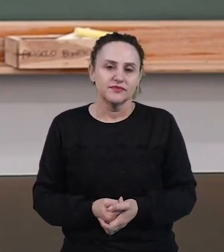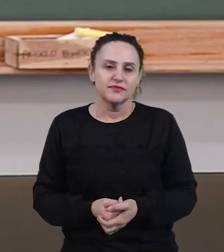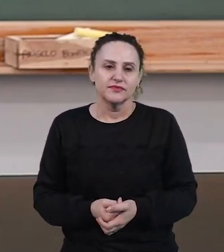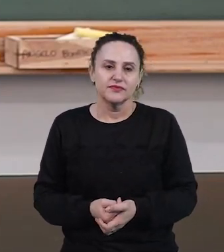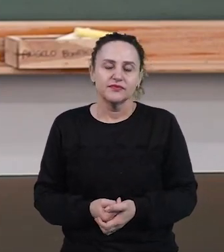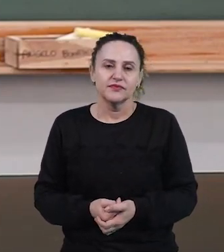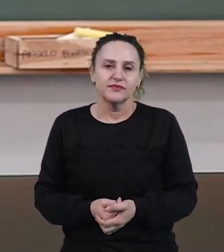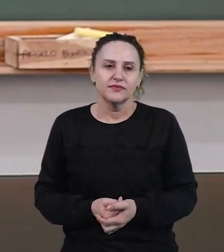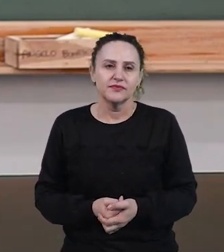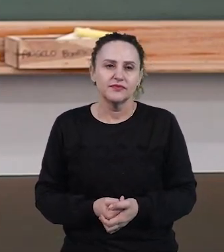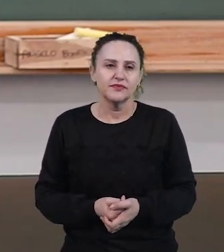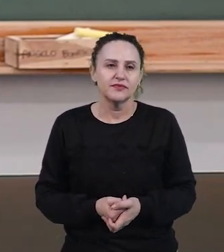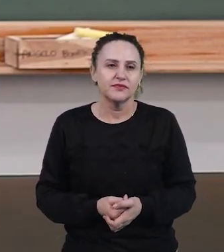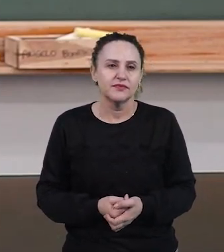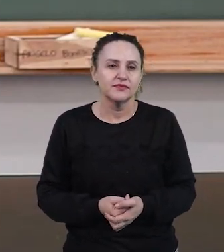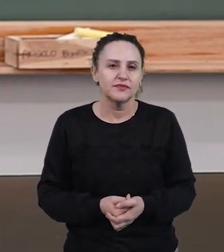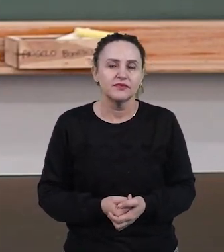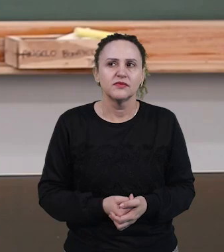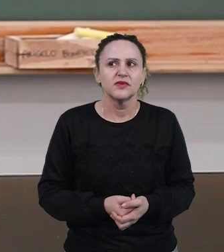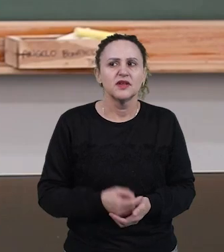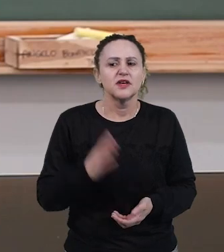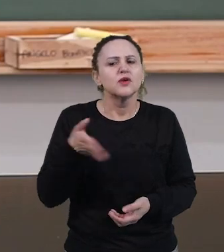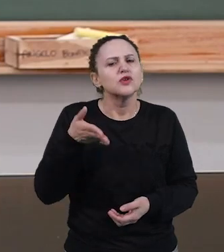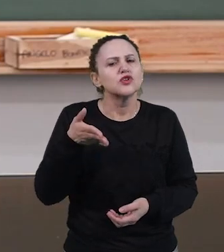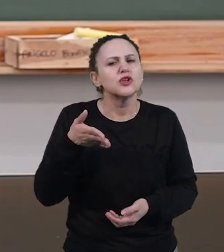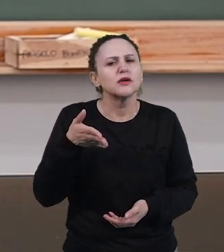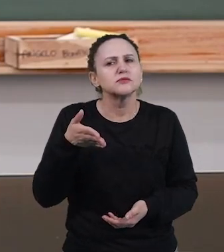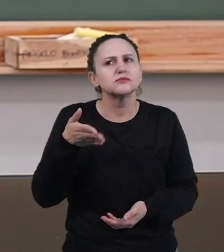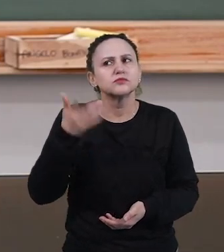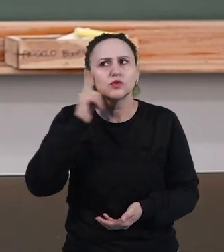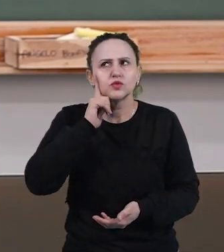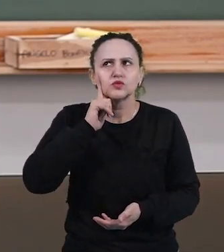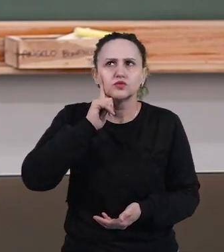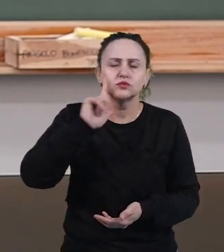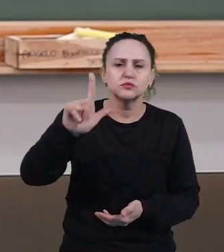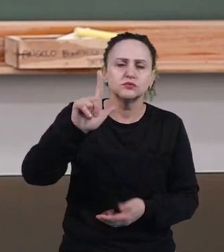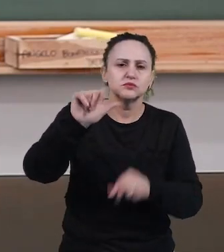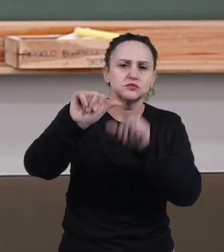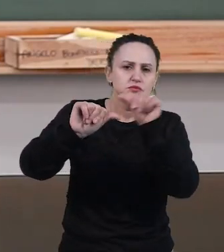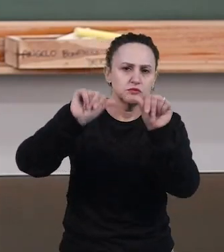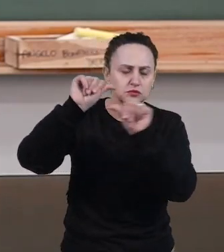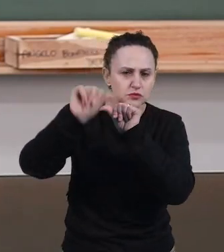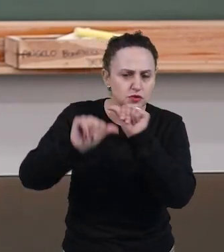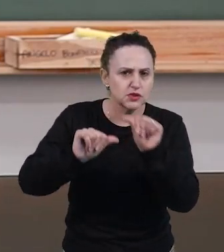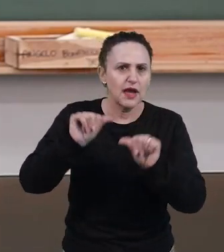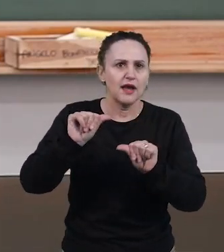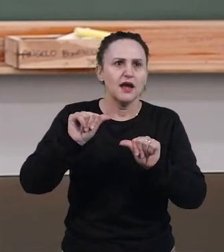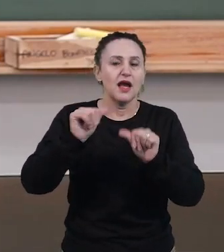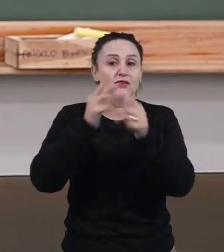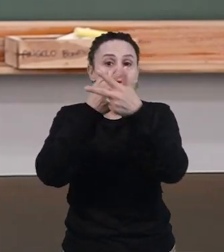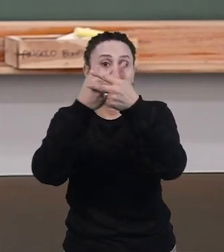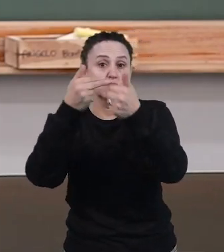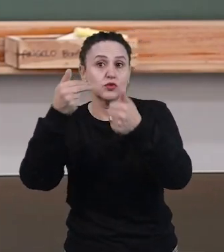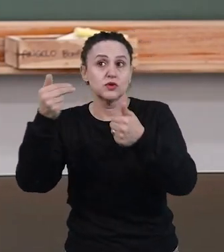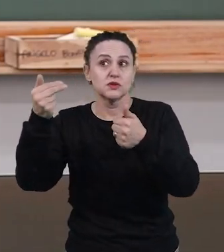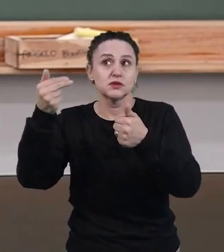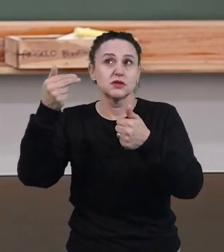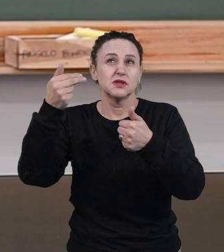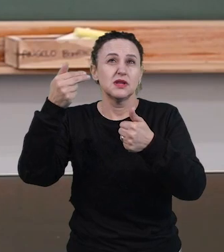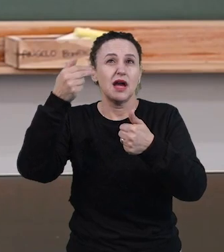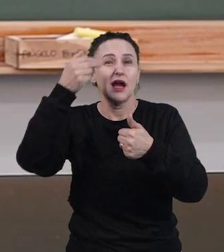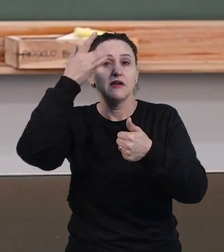O que eu já consigo deslocar? As questões que estavam muito num plano sensório-motora,